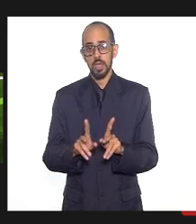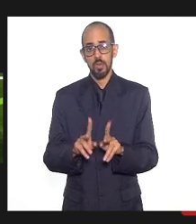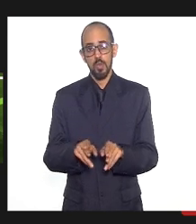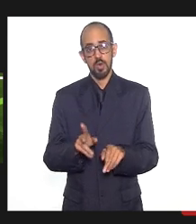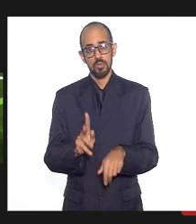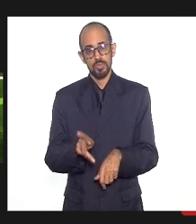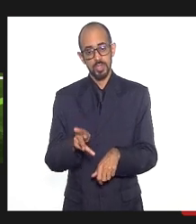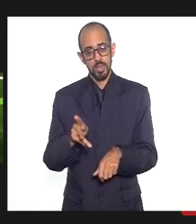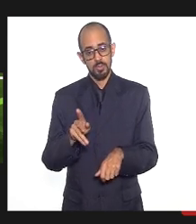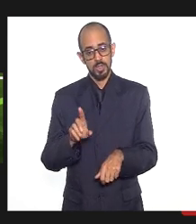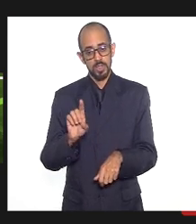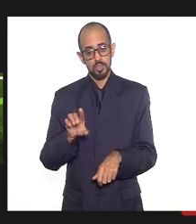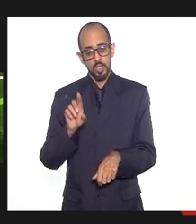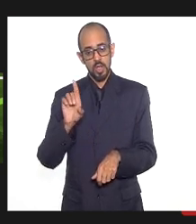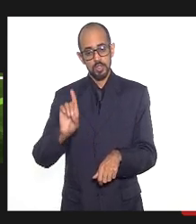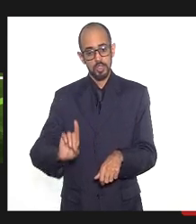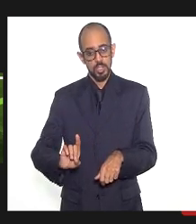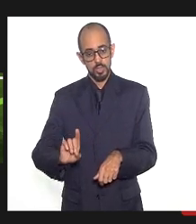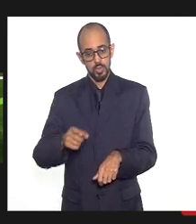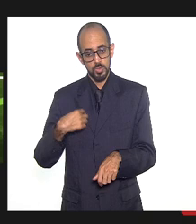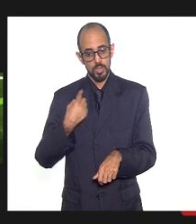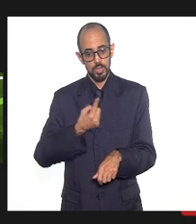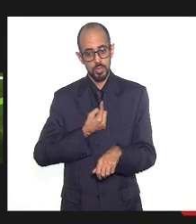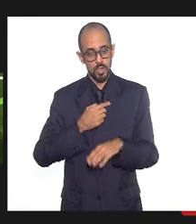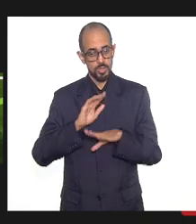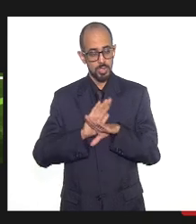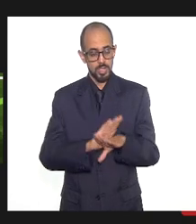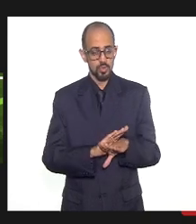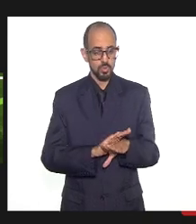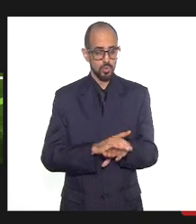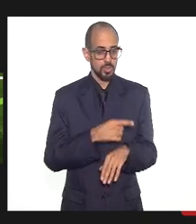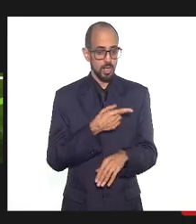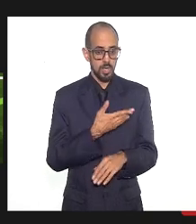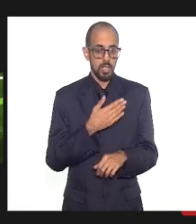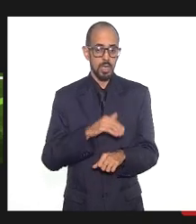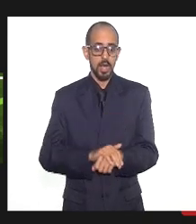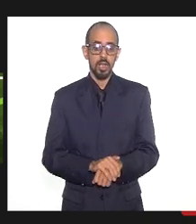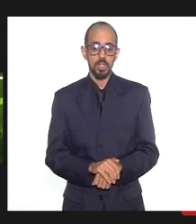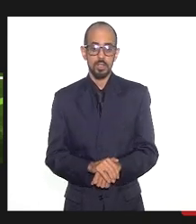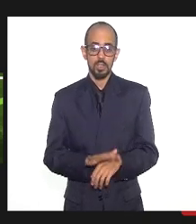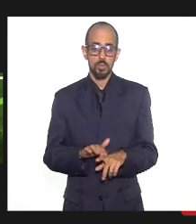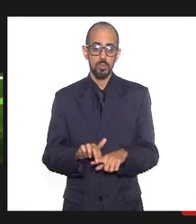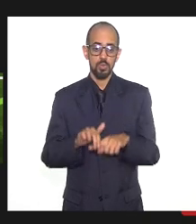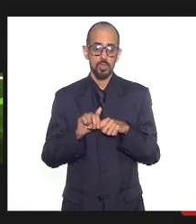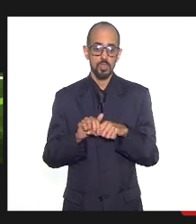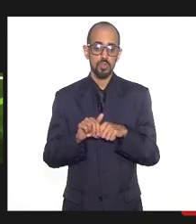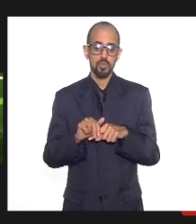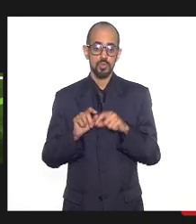está a diretora trabalhando e é nós que ajuda ela lá, né? E aí,